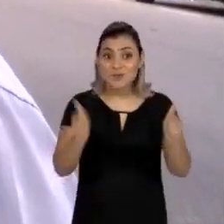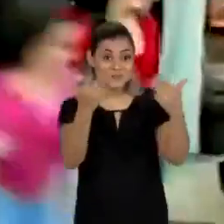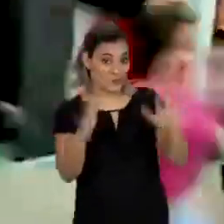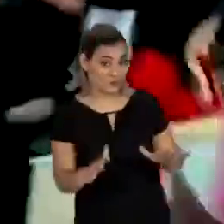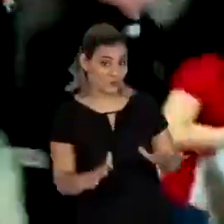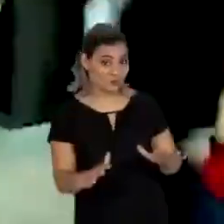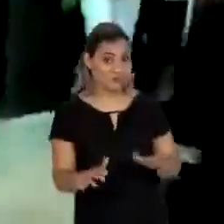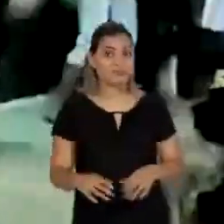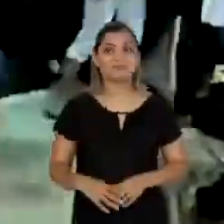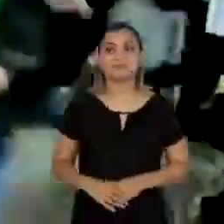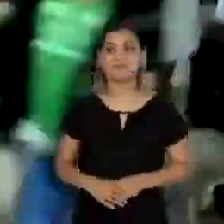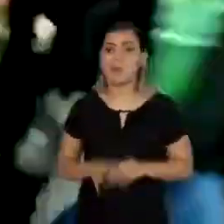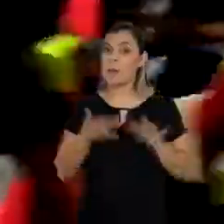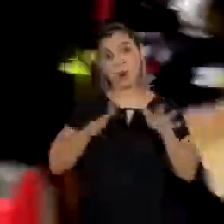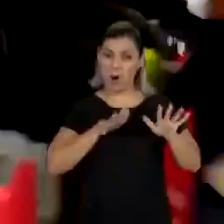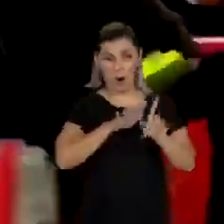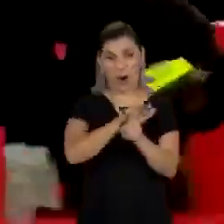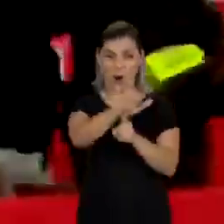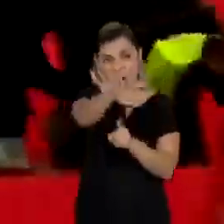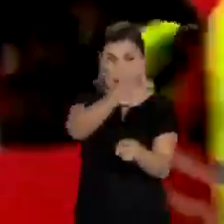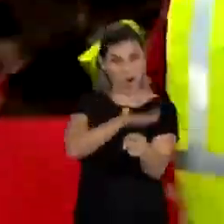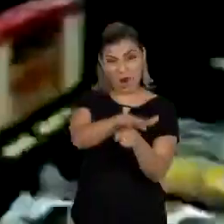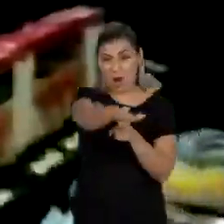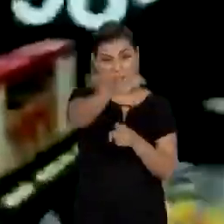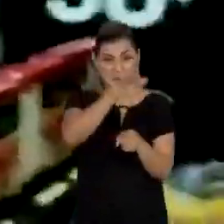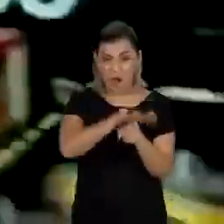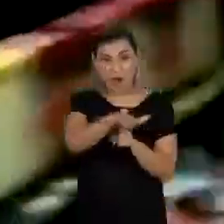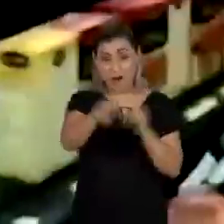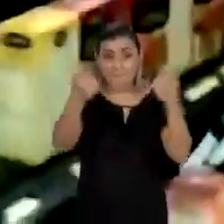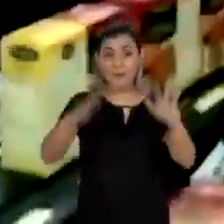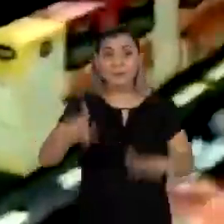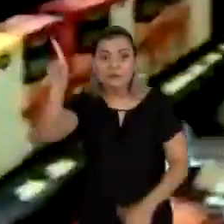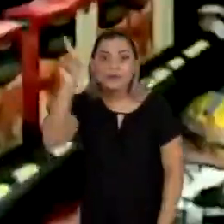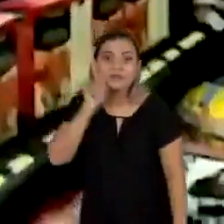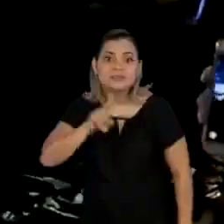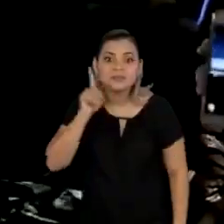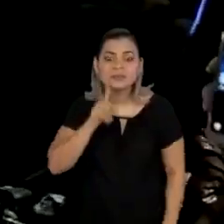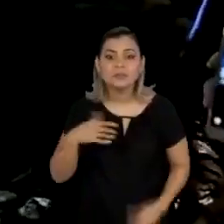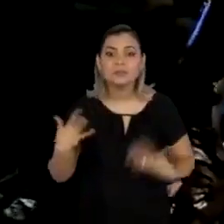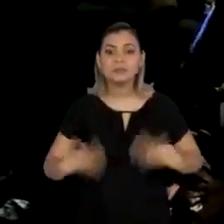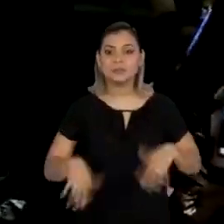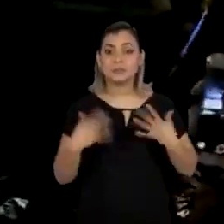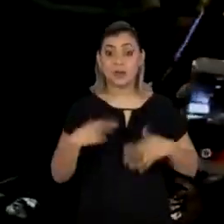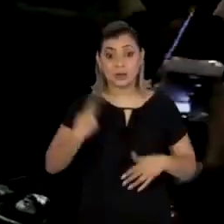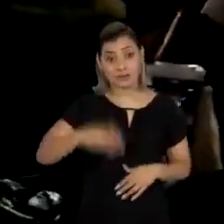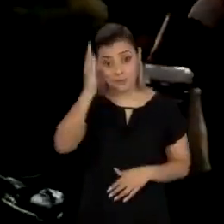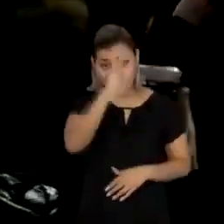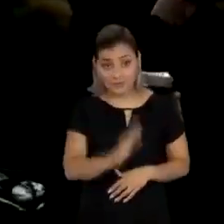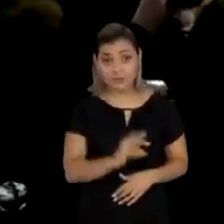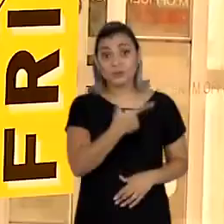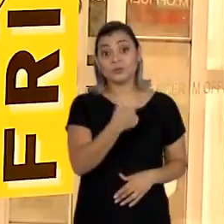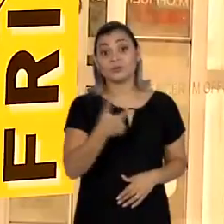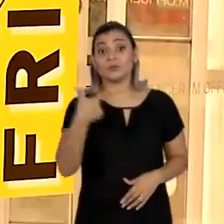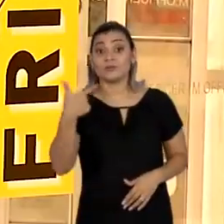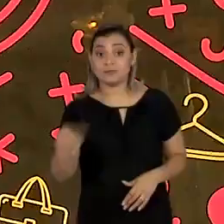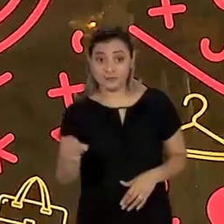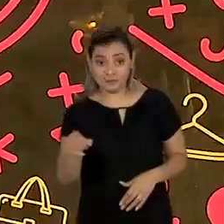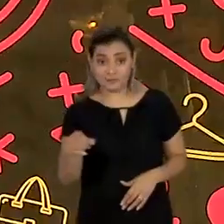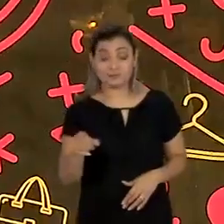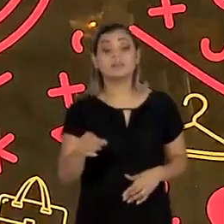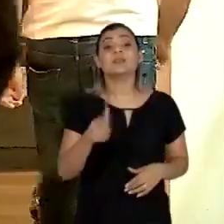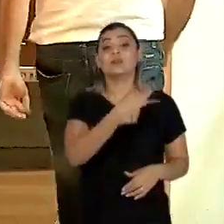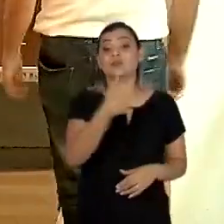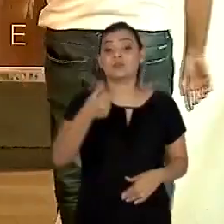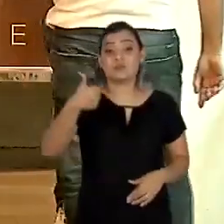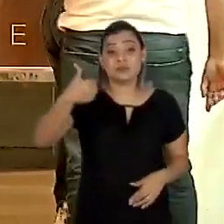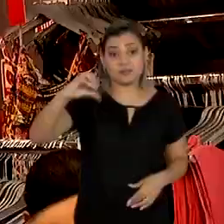Friday. A tradicional promoção dos Estados Unidos foi trazida para o Brasil em 2010. Em menos de uma